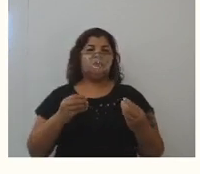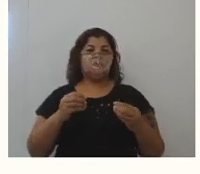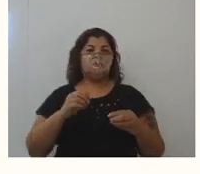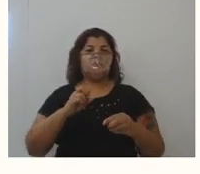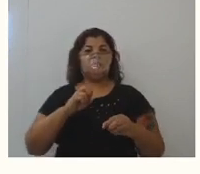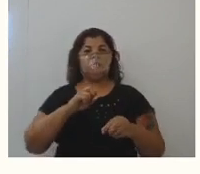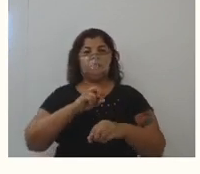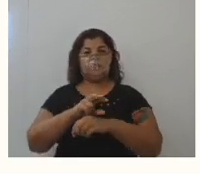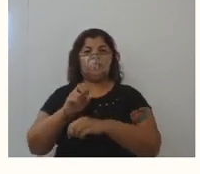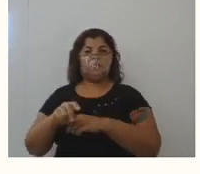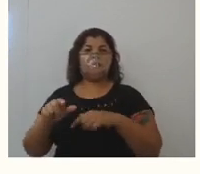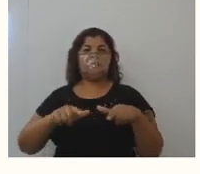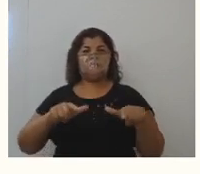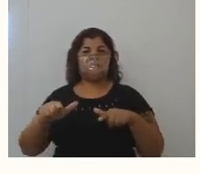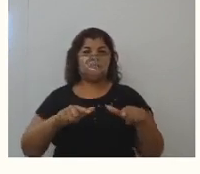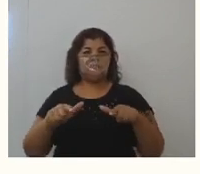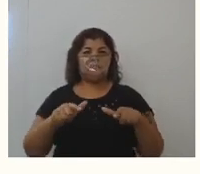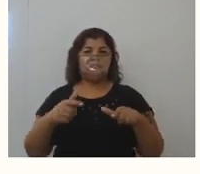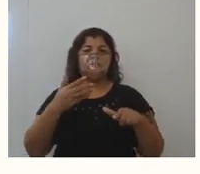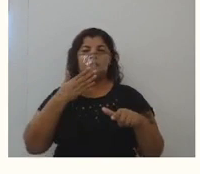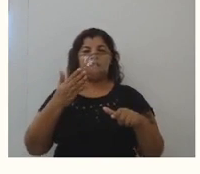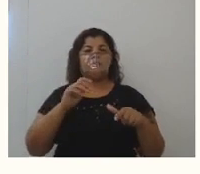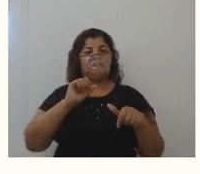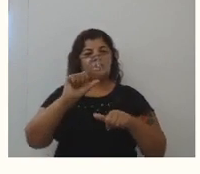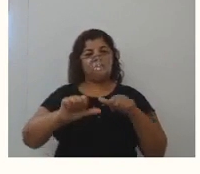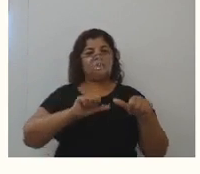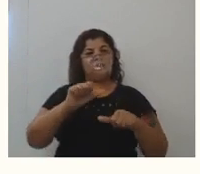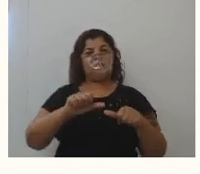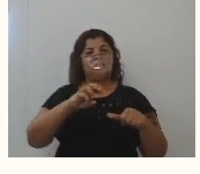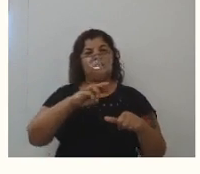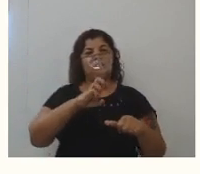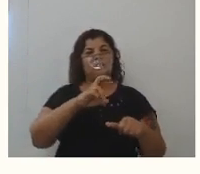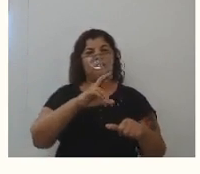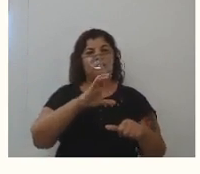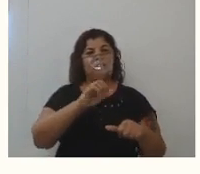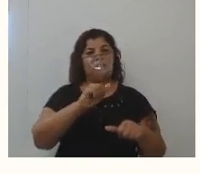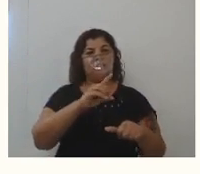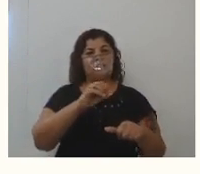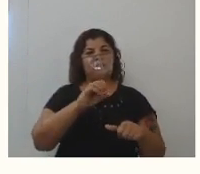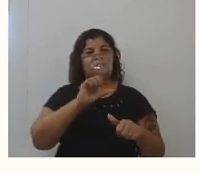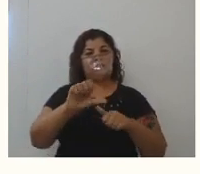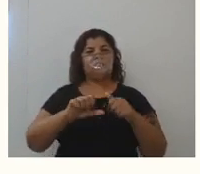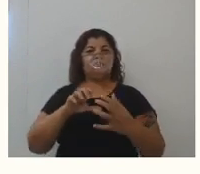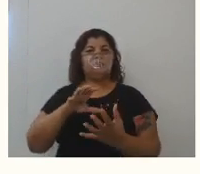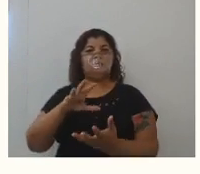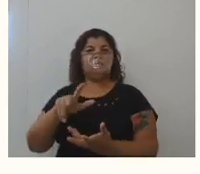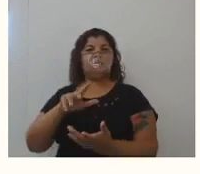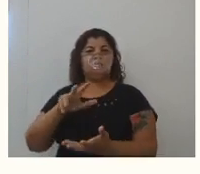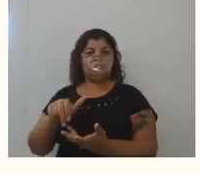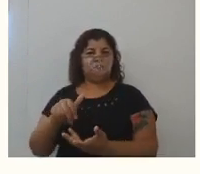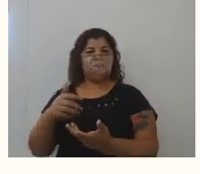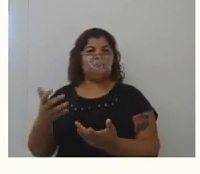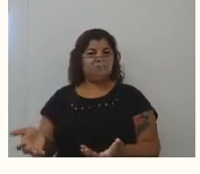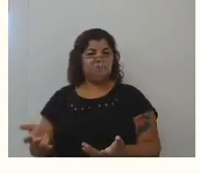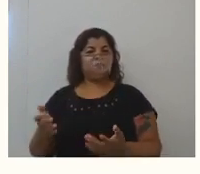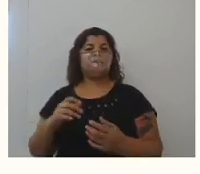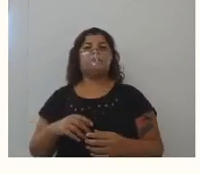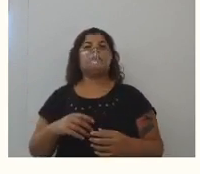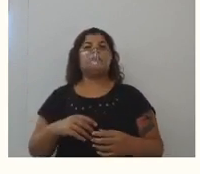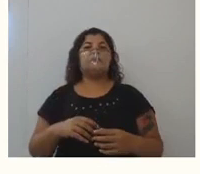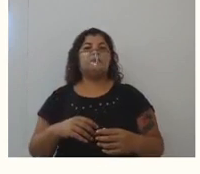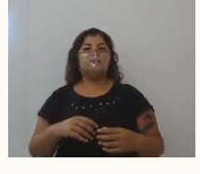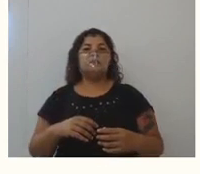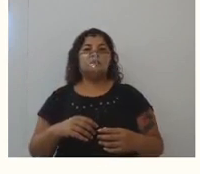mercado é objeto, né? Eu falo sobre mundo de trabalho. A gente não é objeto, então a gente não pode estar no mercado, a gente não é vendido, não é? Mas vamos